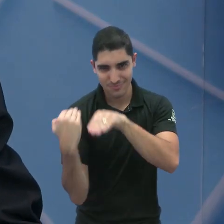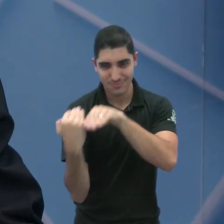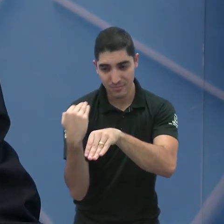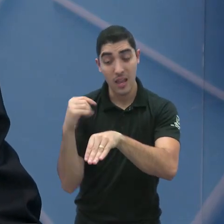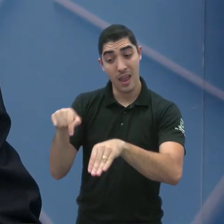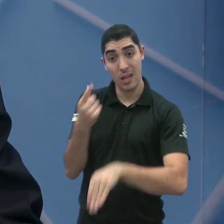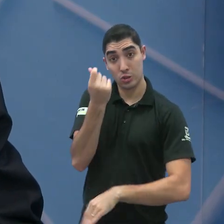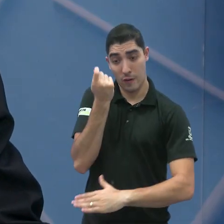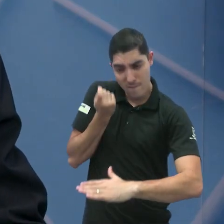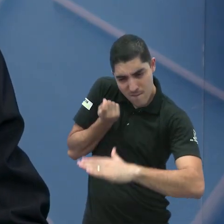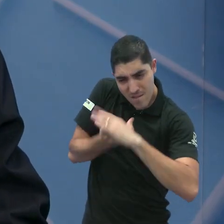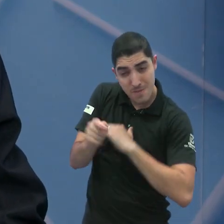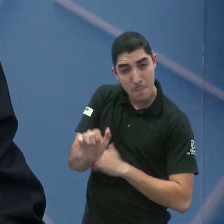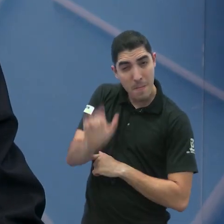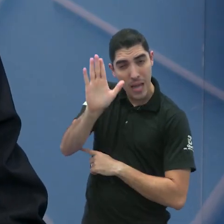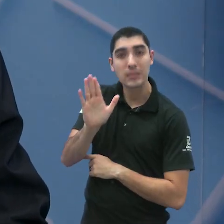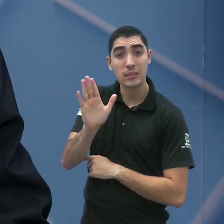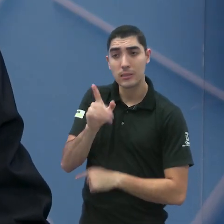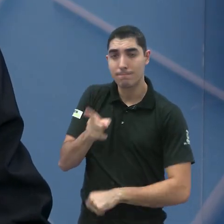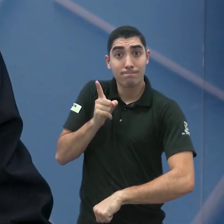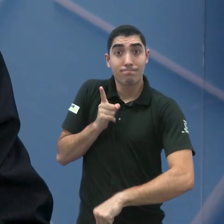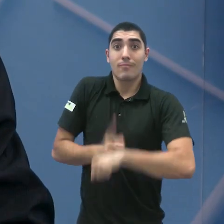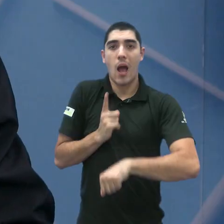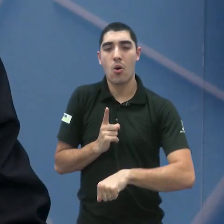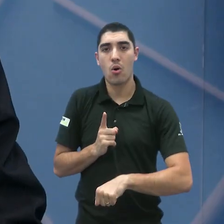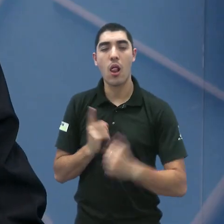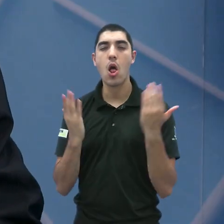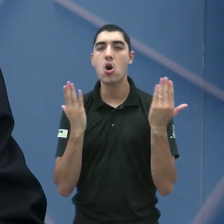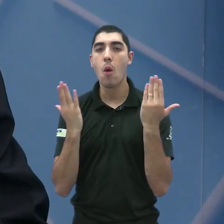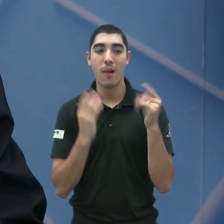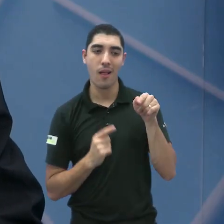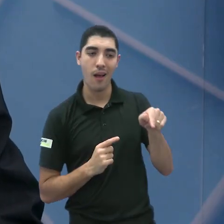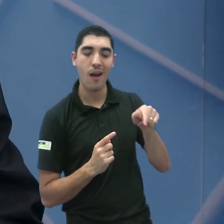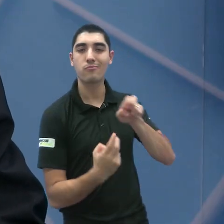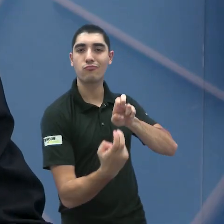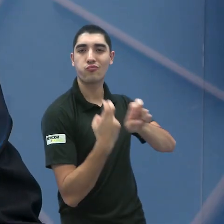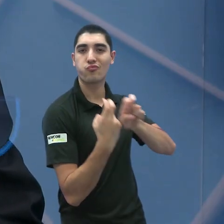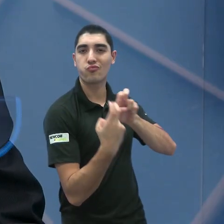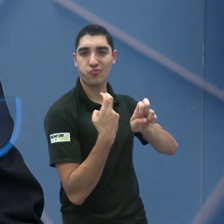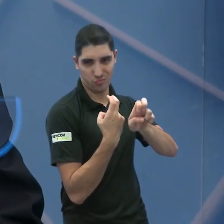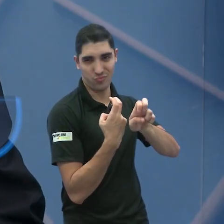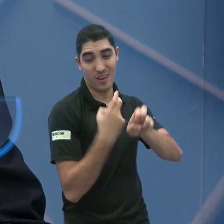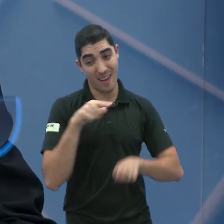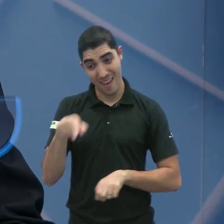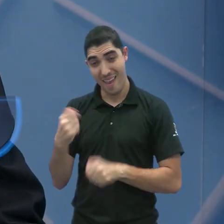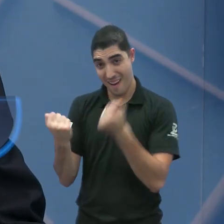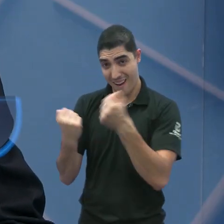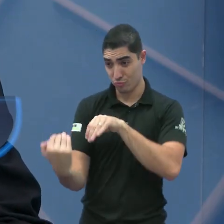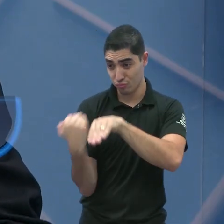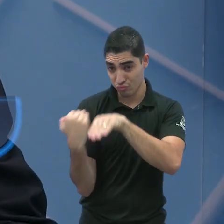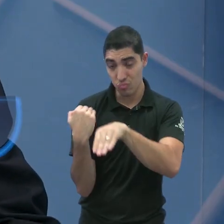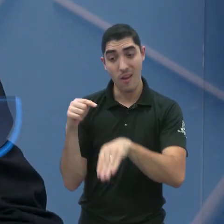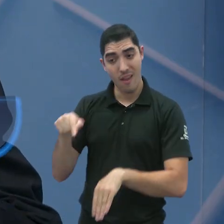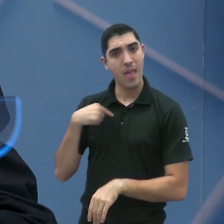um investimento de início, de imediato, inferior em relação a ferrovias. Mas você manter, investir